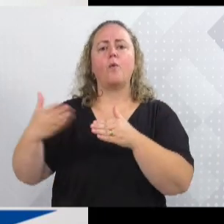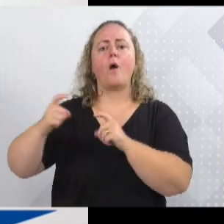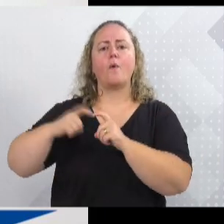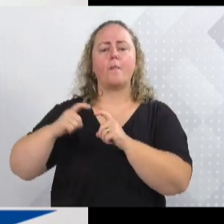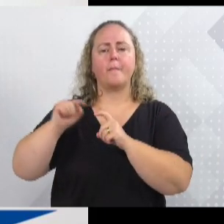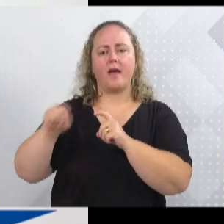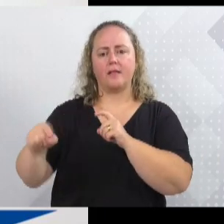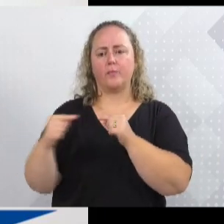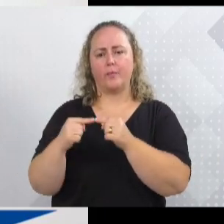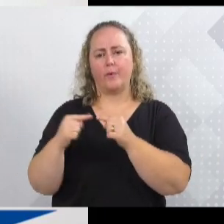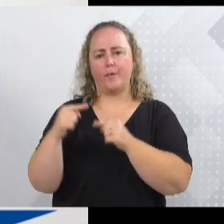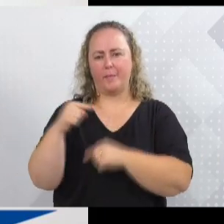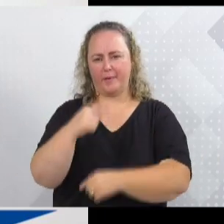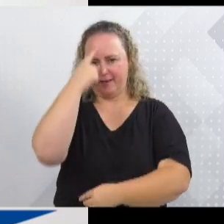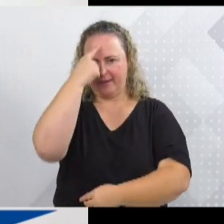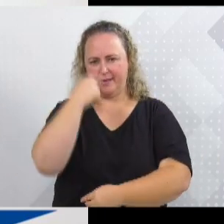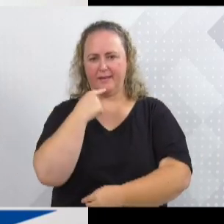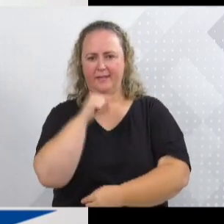pela enfermagem.